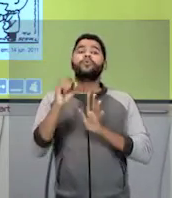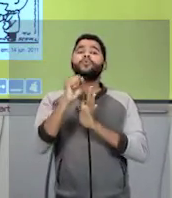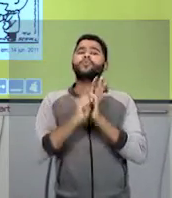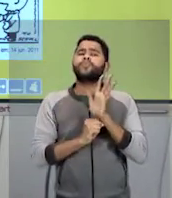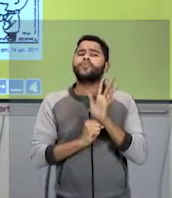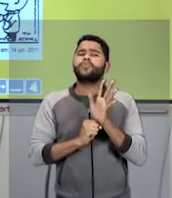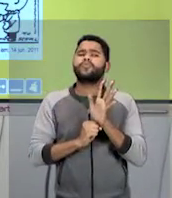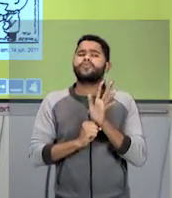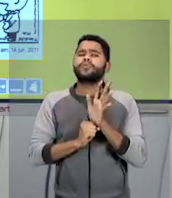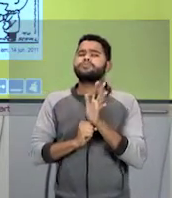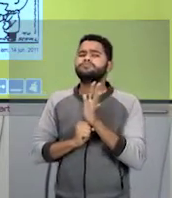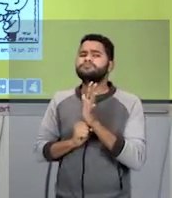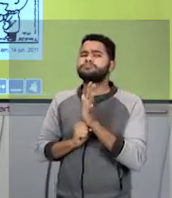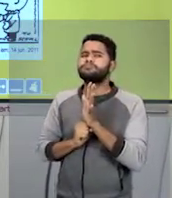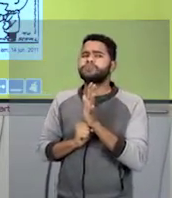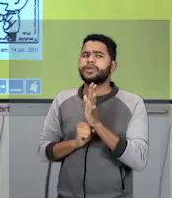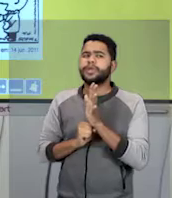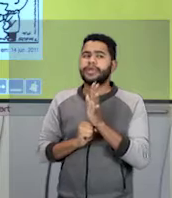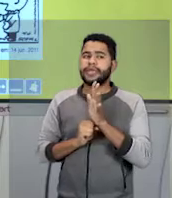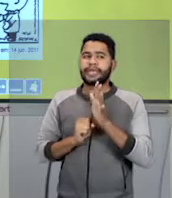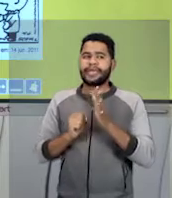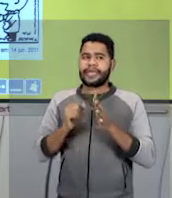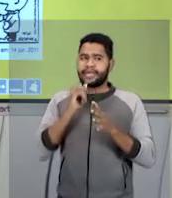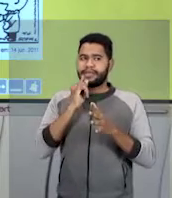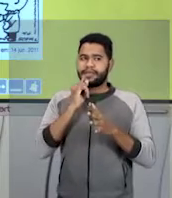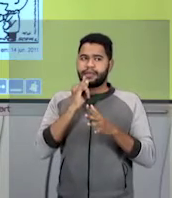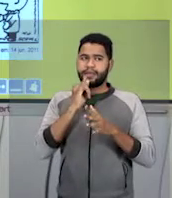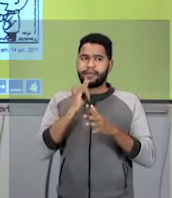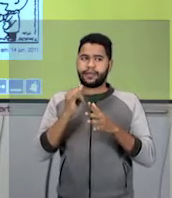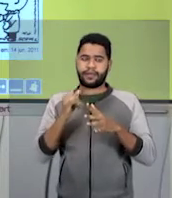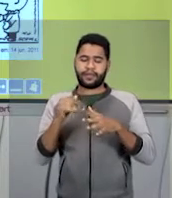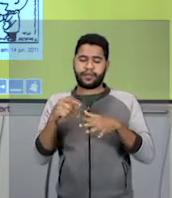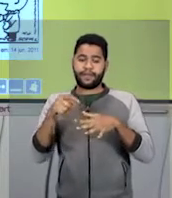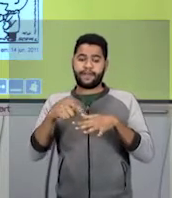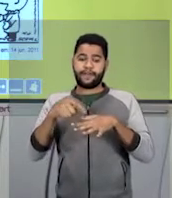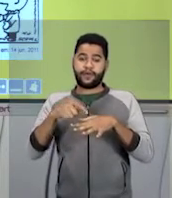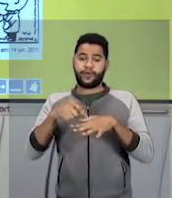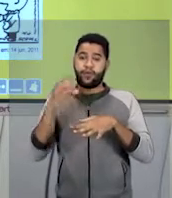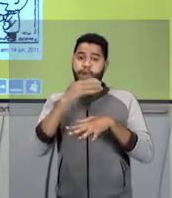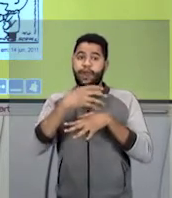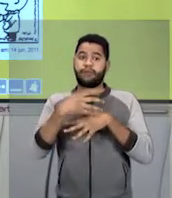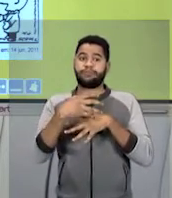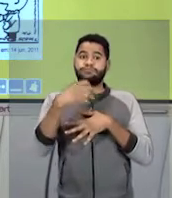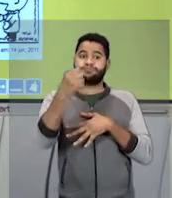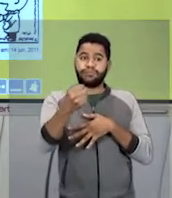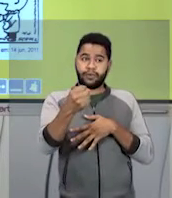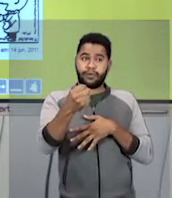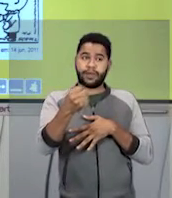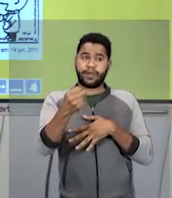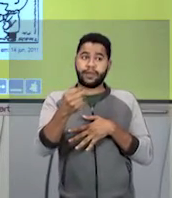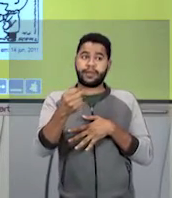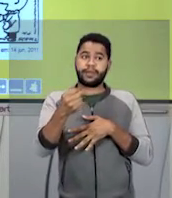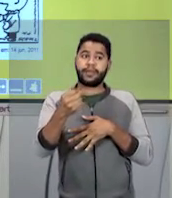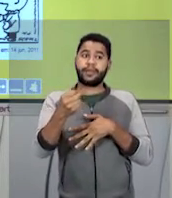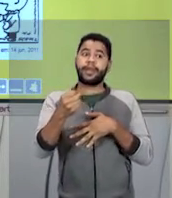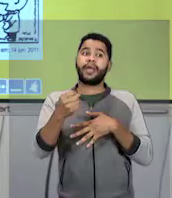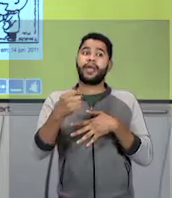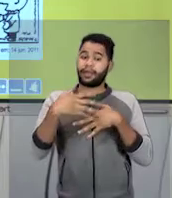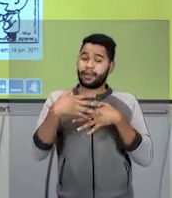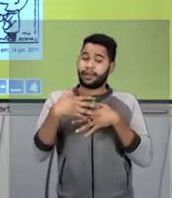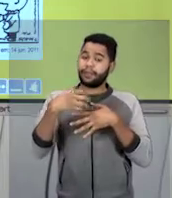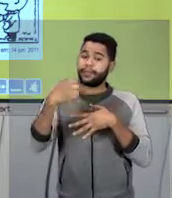fala? As luvas impedem que a gente passe a nossa energia térmica para o ambiente. E isso